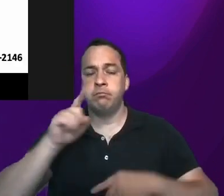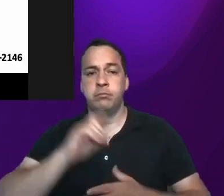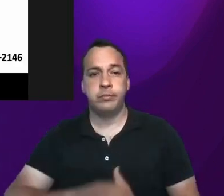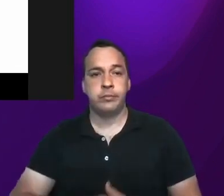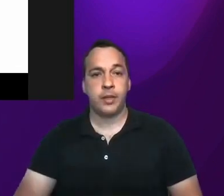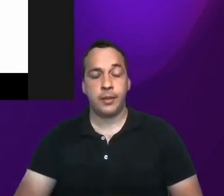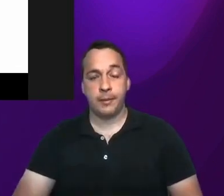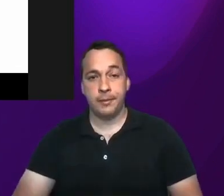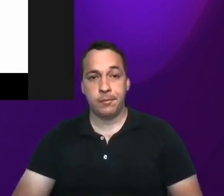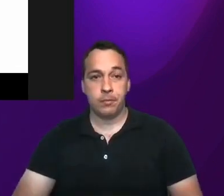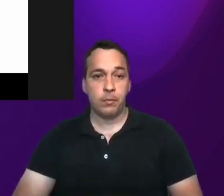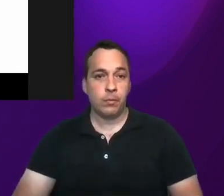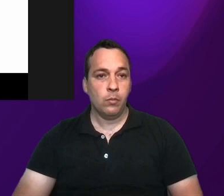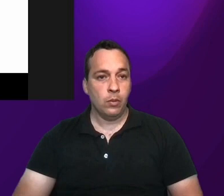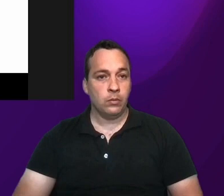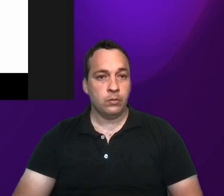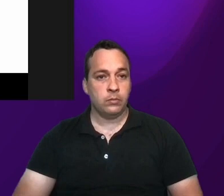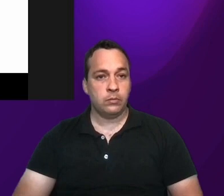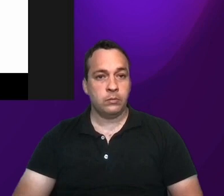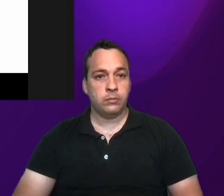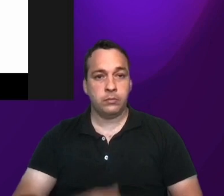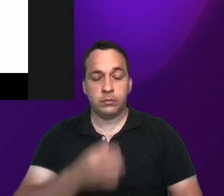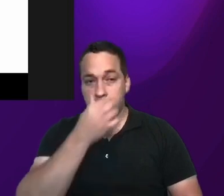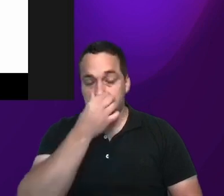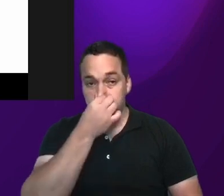Nesse sentido, a gente sabe que a diálise